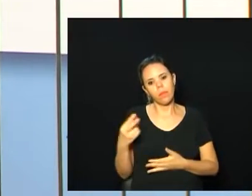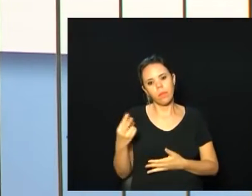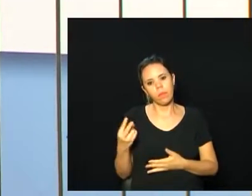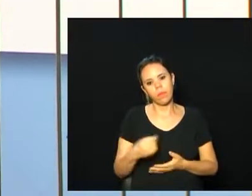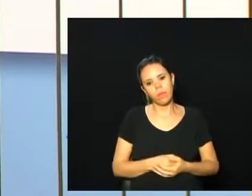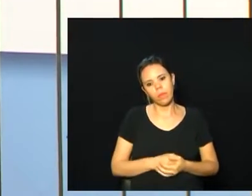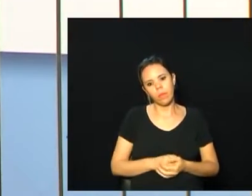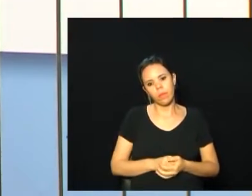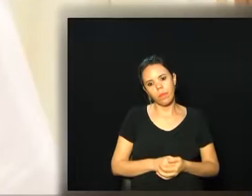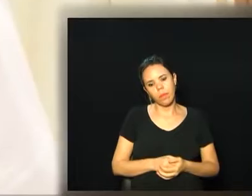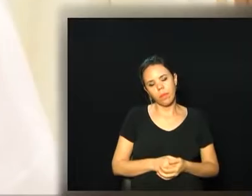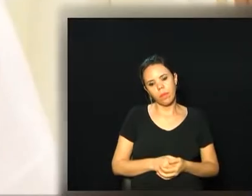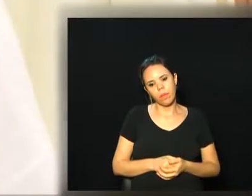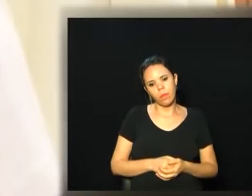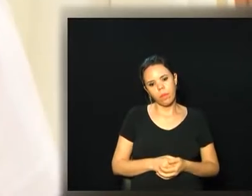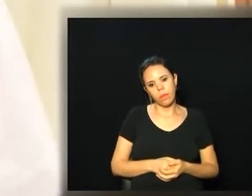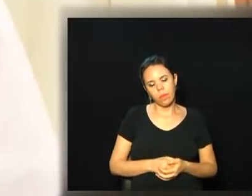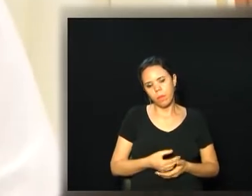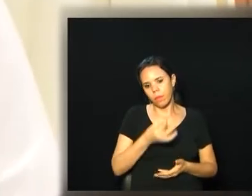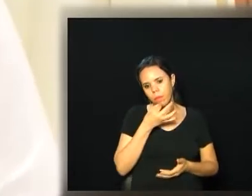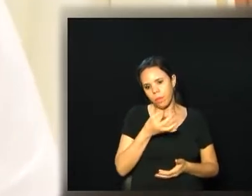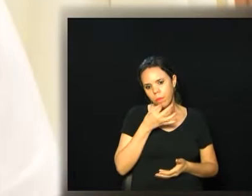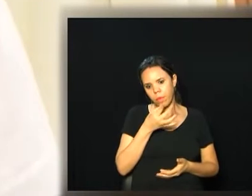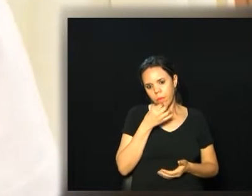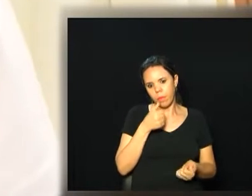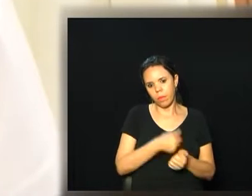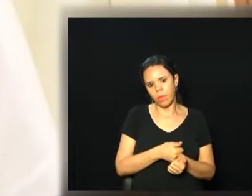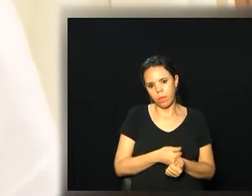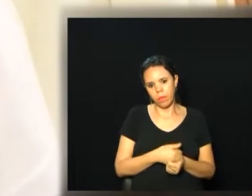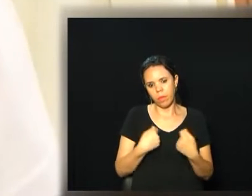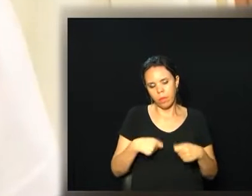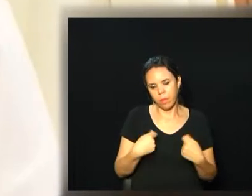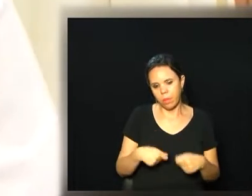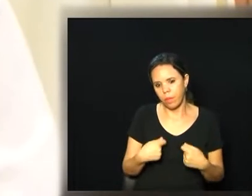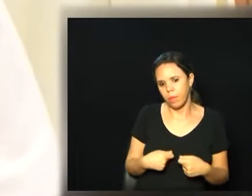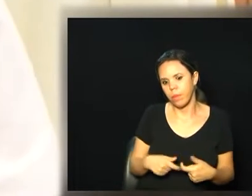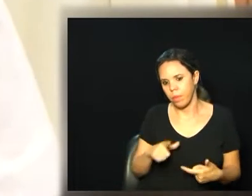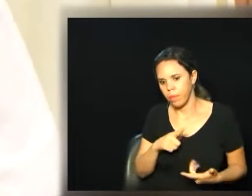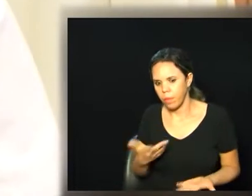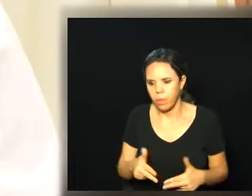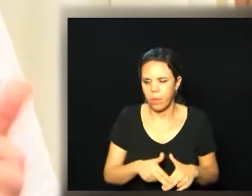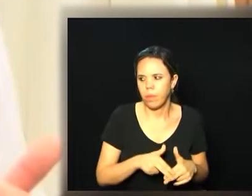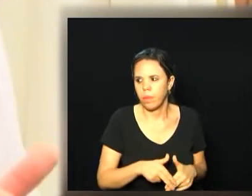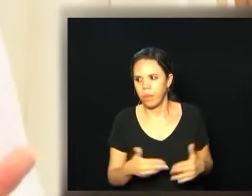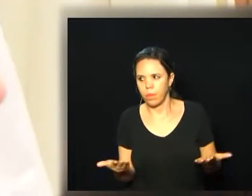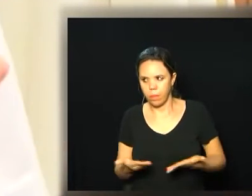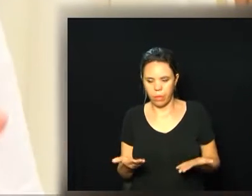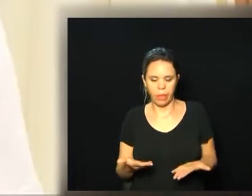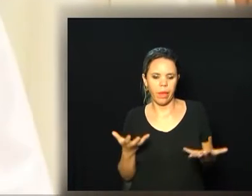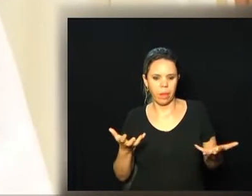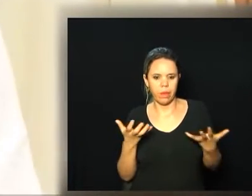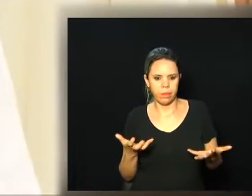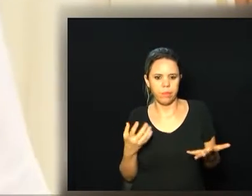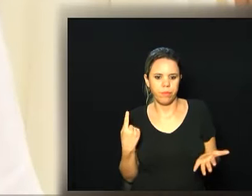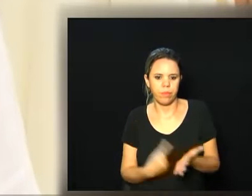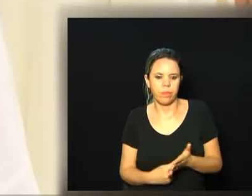2022. Um posicionamento mais próximo, ele precisa ser tomado. Por isso, hoje nós queríamos contar